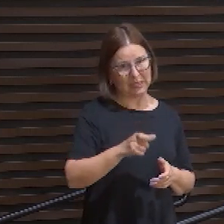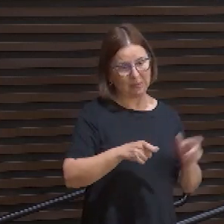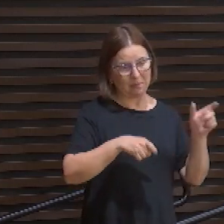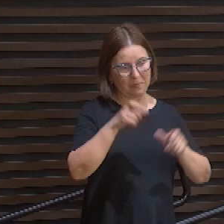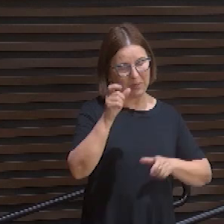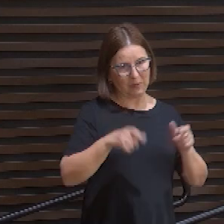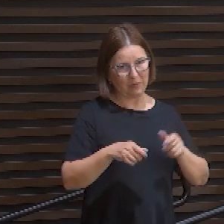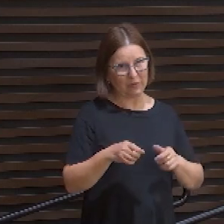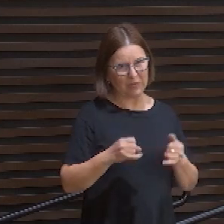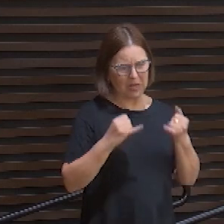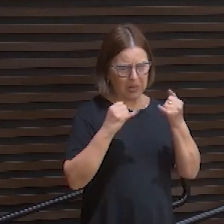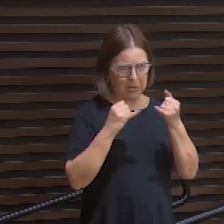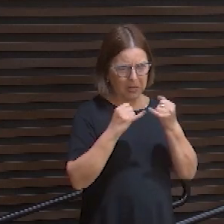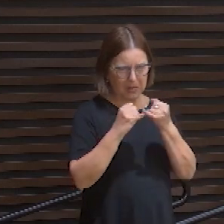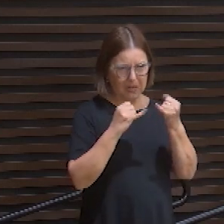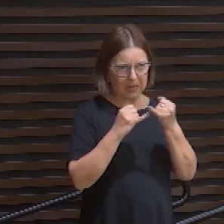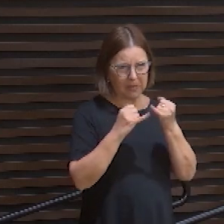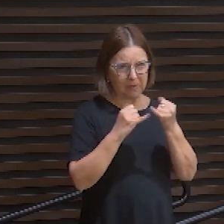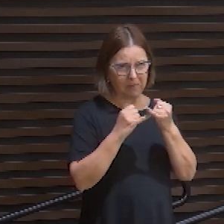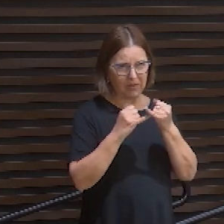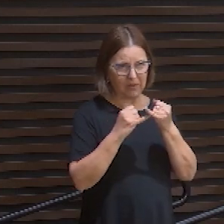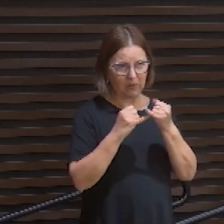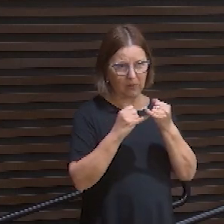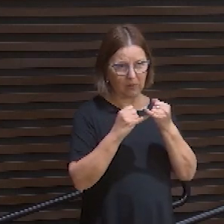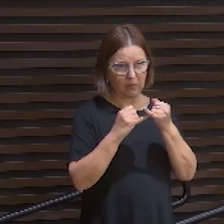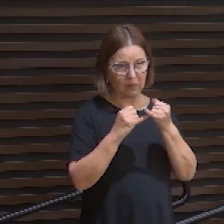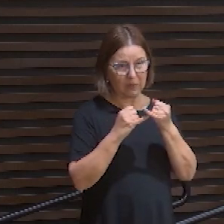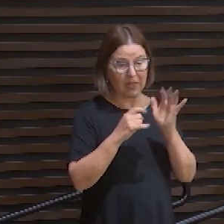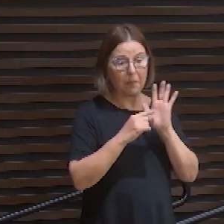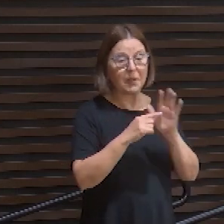após o pecado.